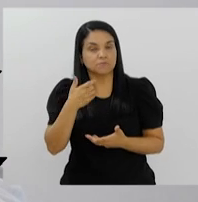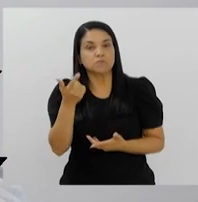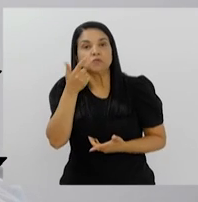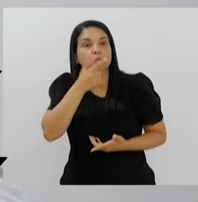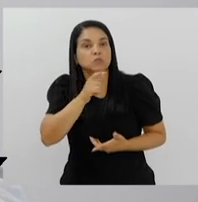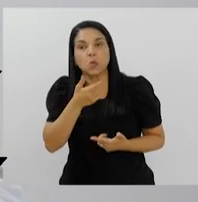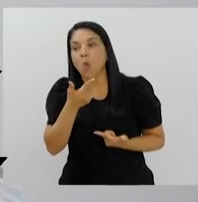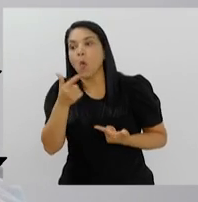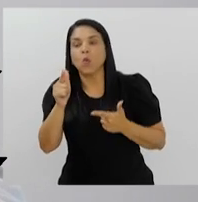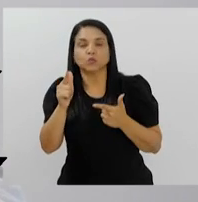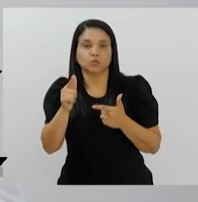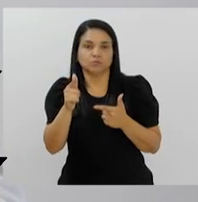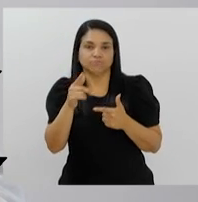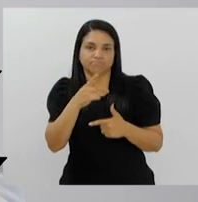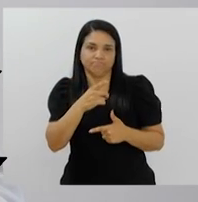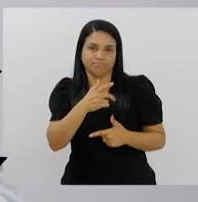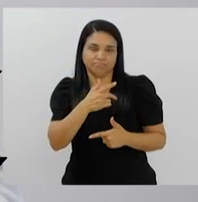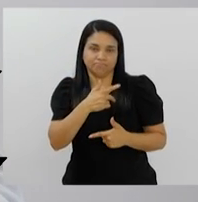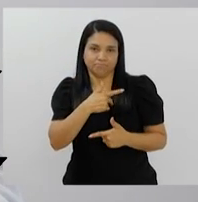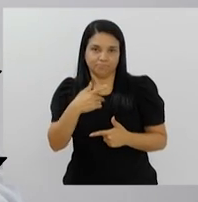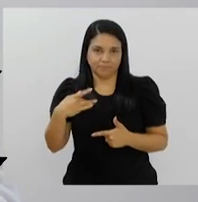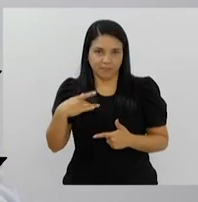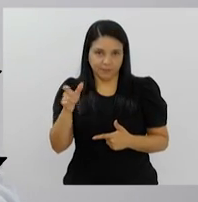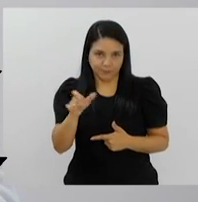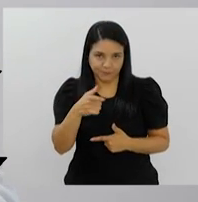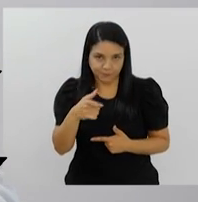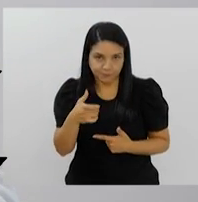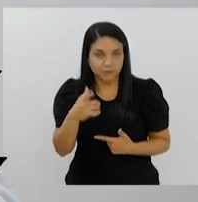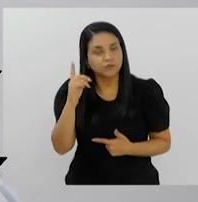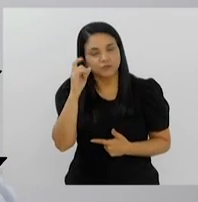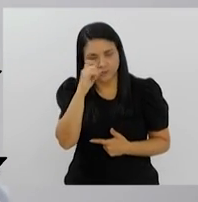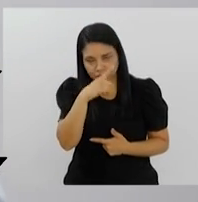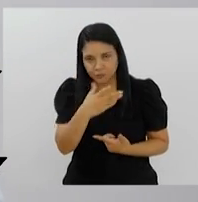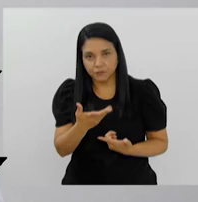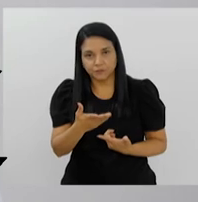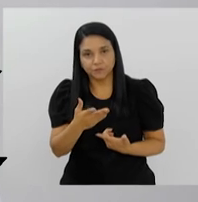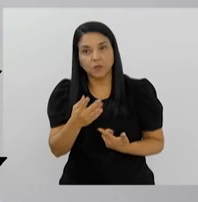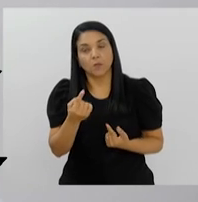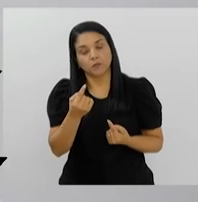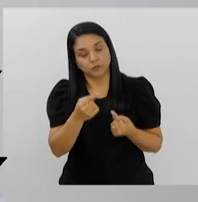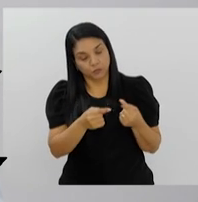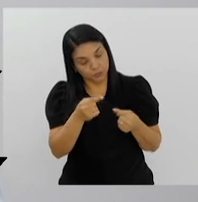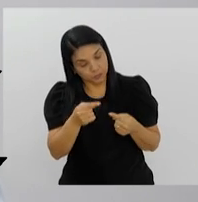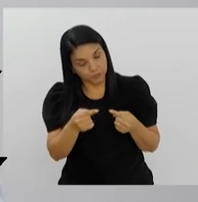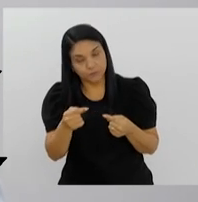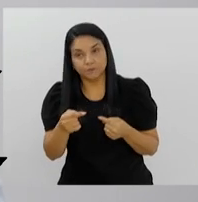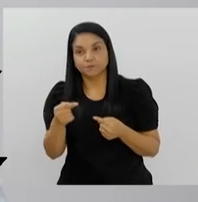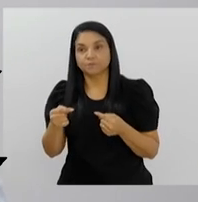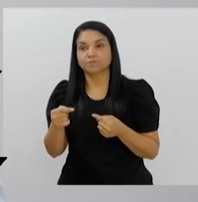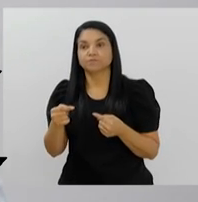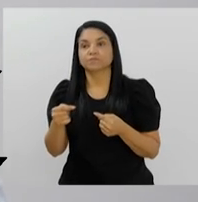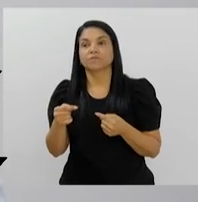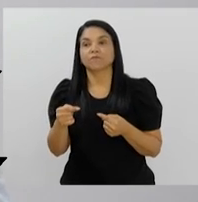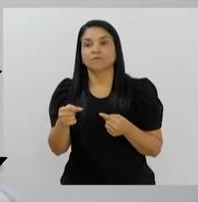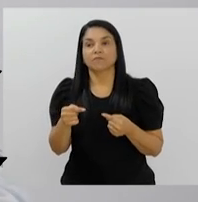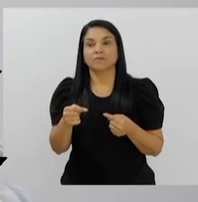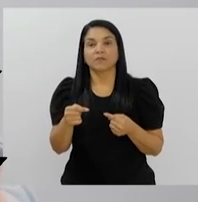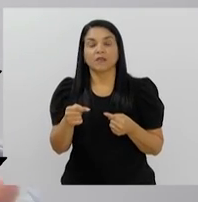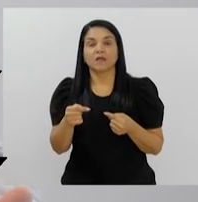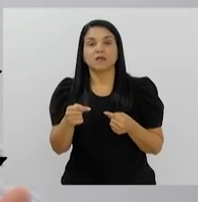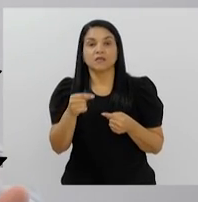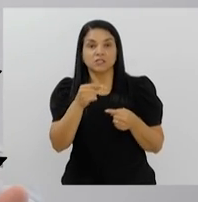saúde né então assim é uma discussão né a gente vai fazer uma discussão